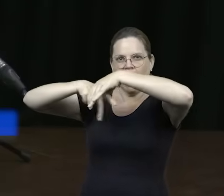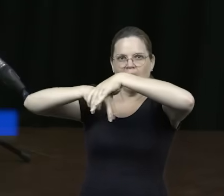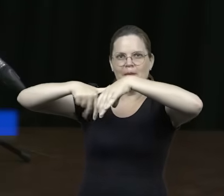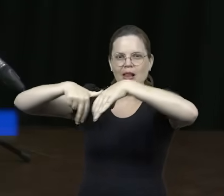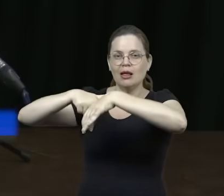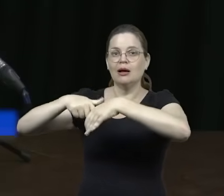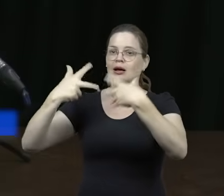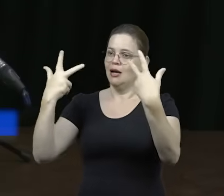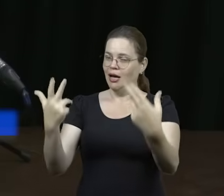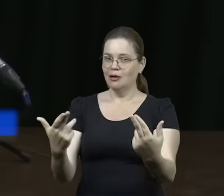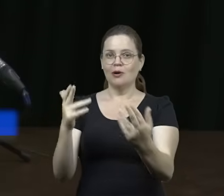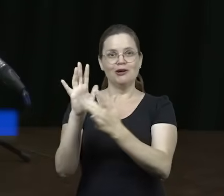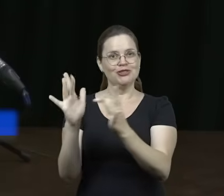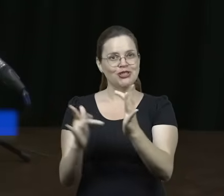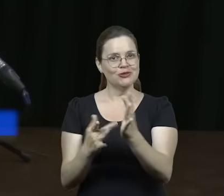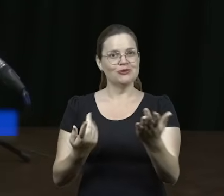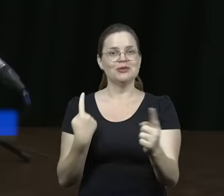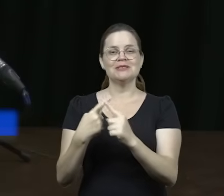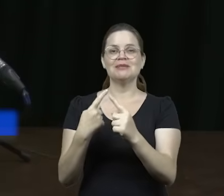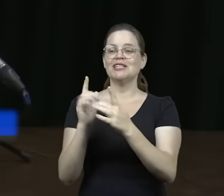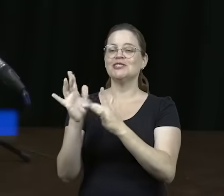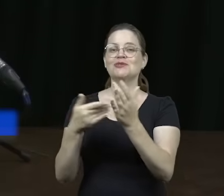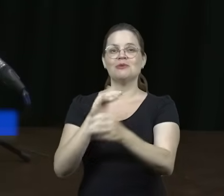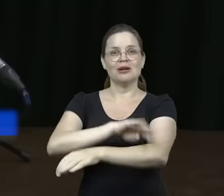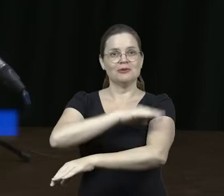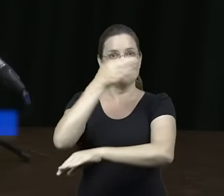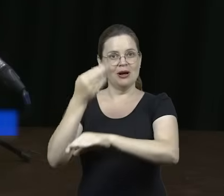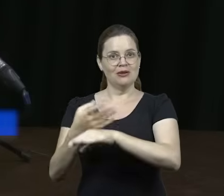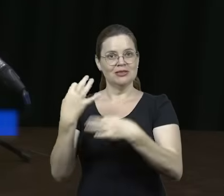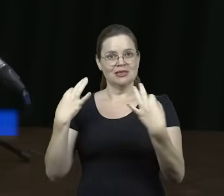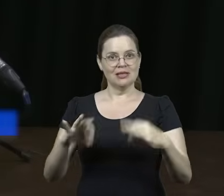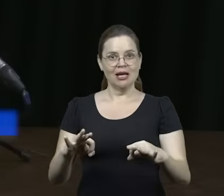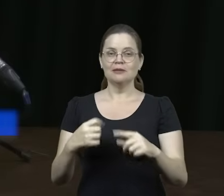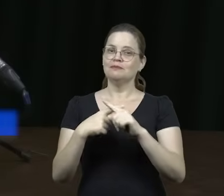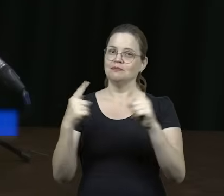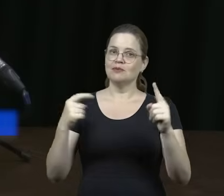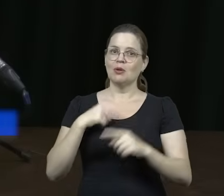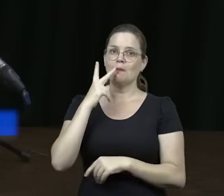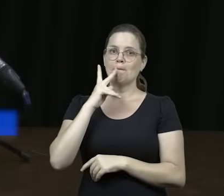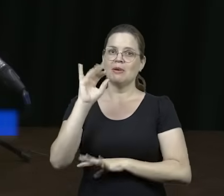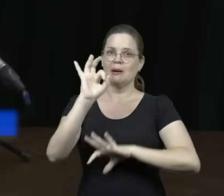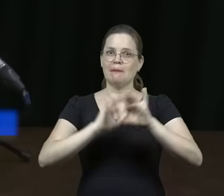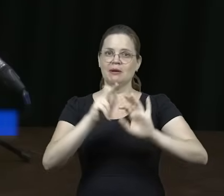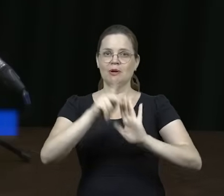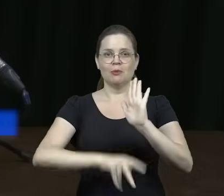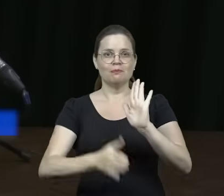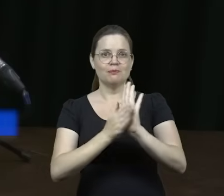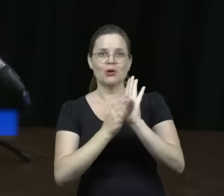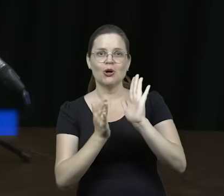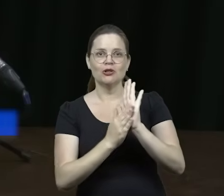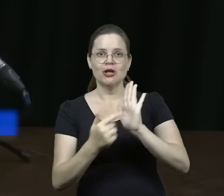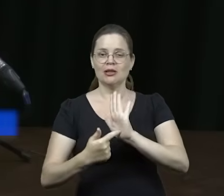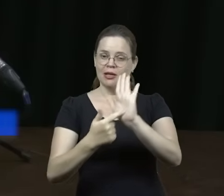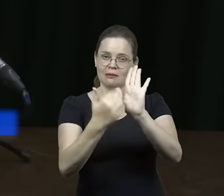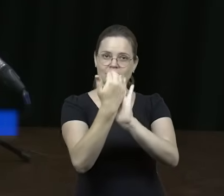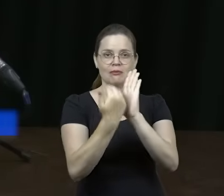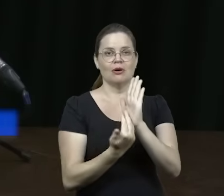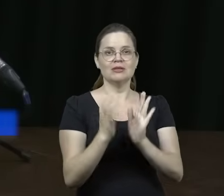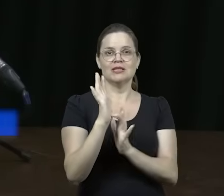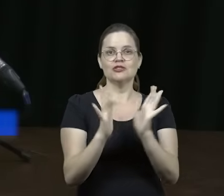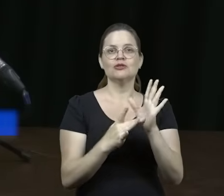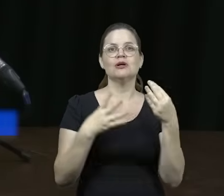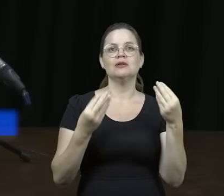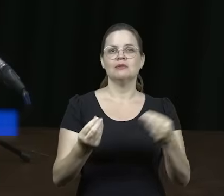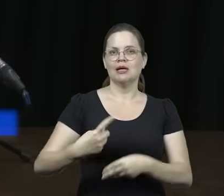esse abrigo que o Pai preparou para o homem nele abrigar, nele se esconder. Porque